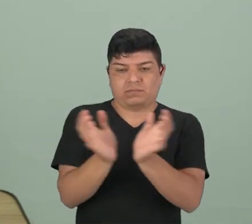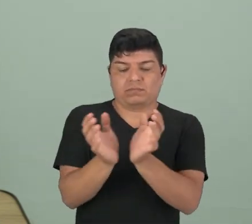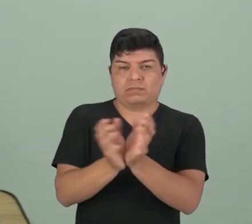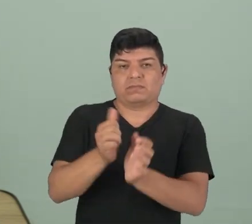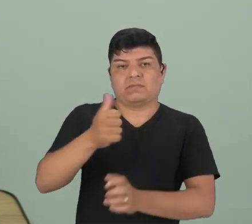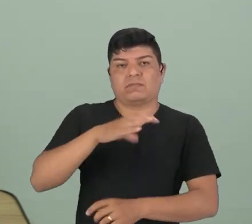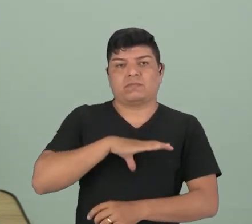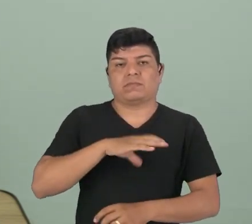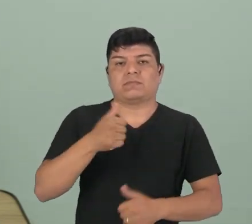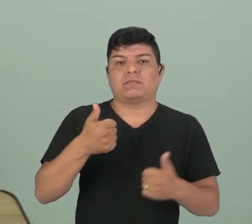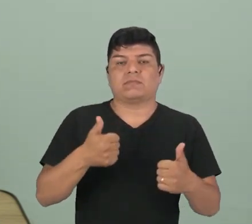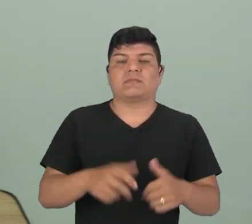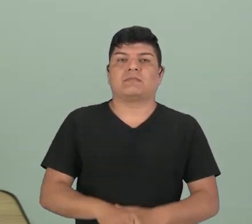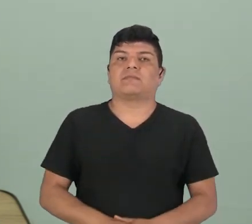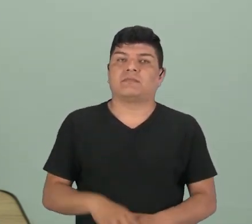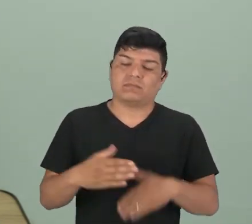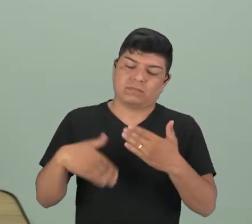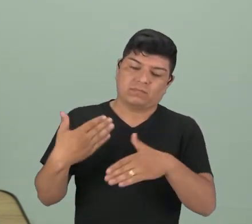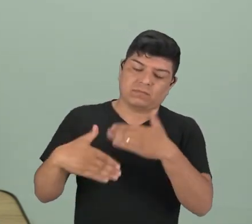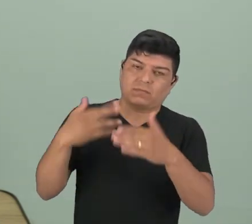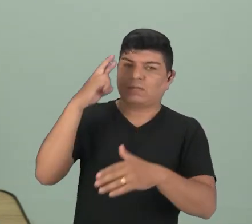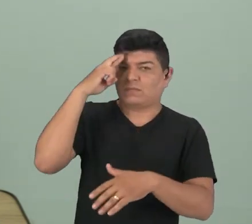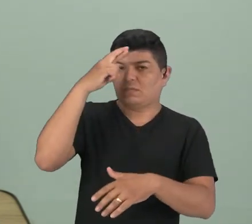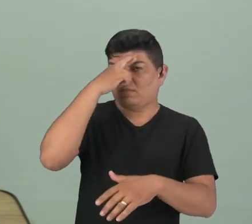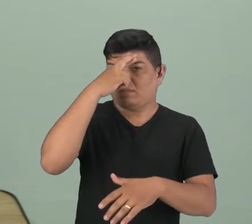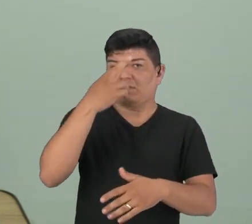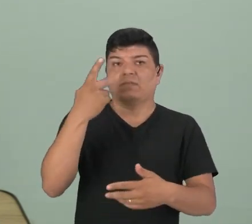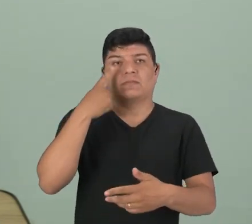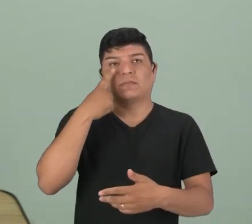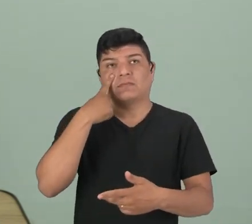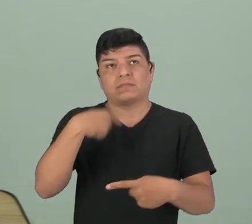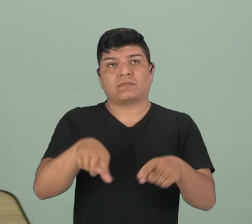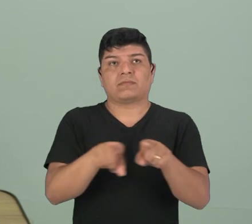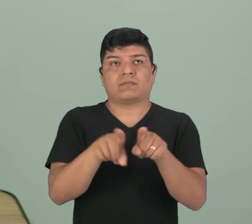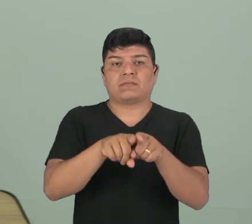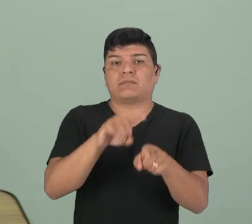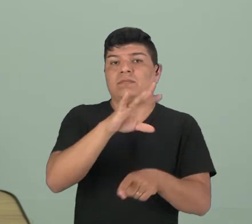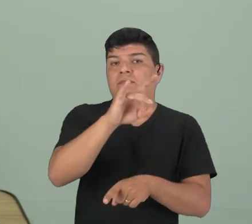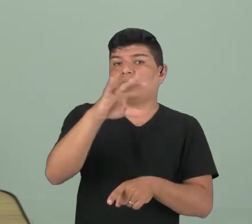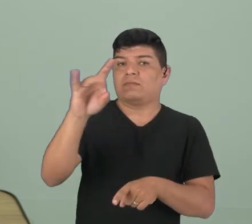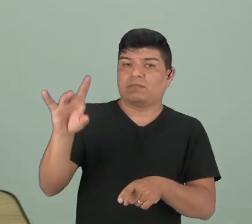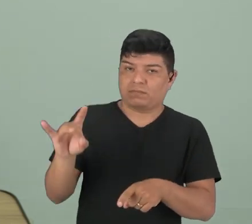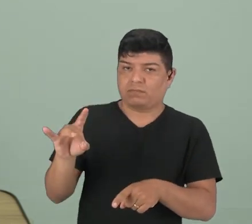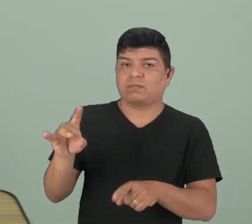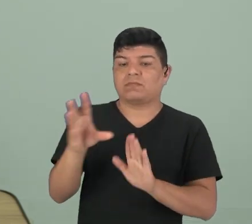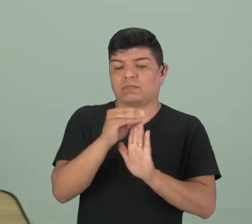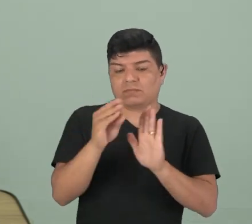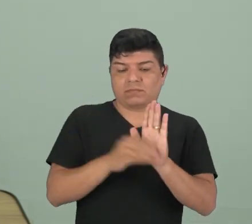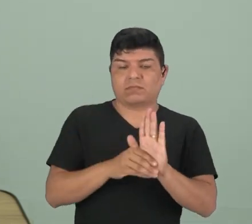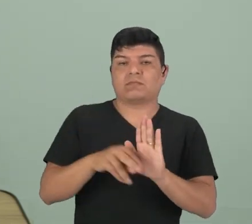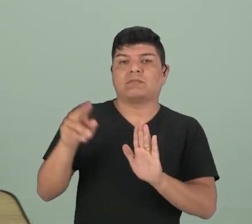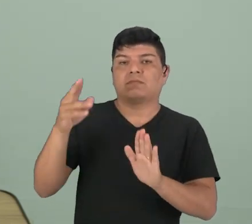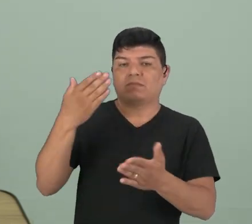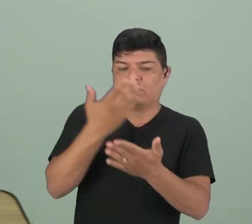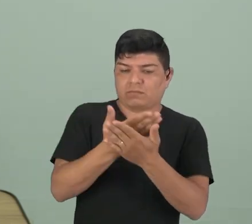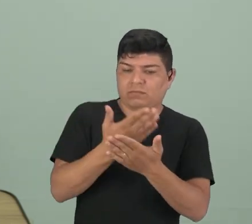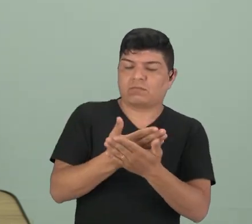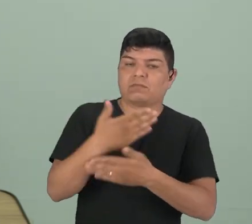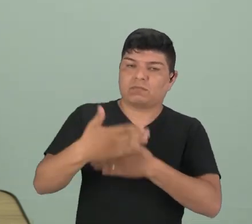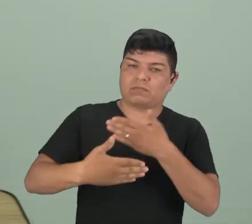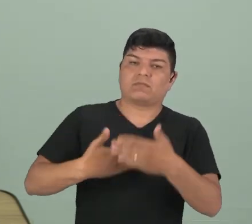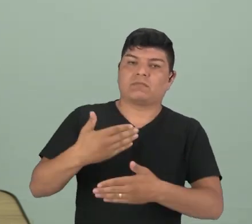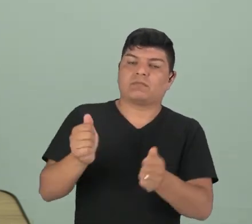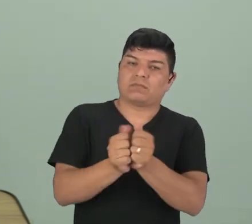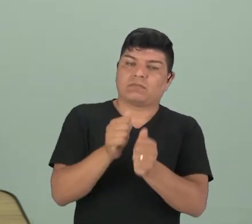as primeiras cidades, tá? O desenvolvimento da história, aí a gente vê em cada capítulo, em cada conteúdo que a gente vai trabalhando aos poucos